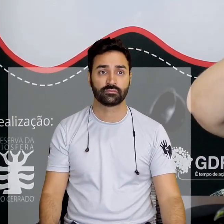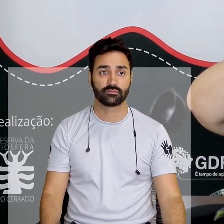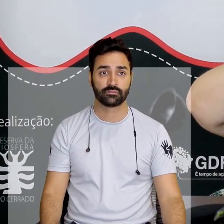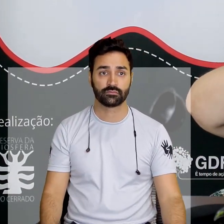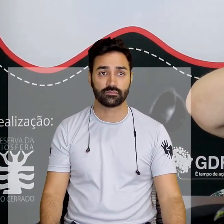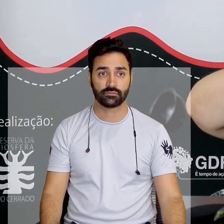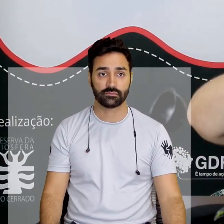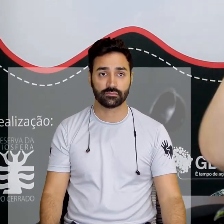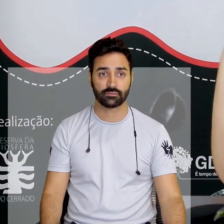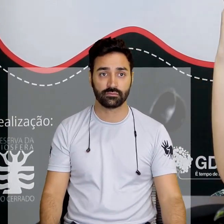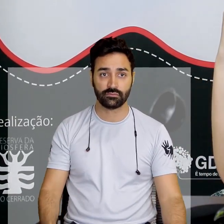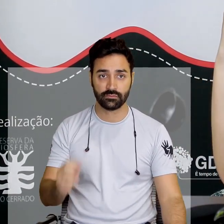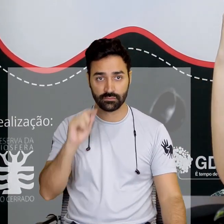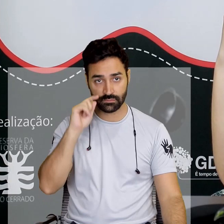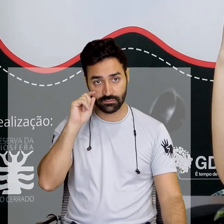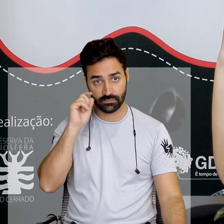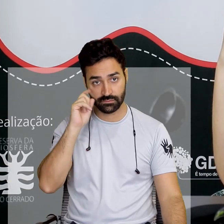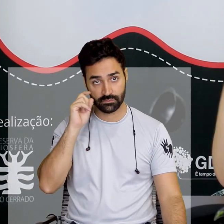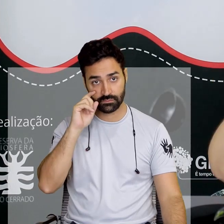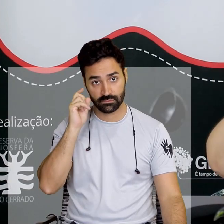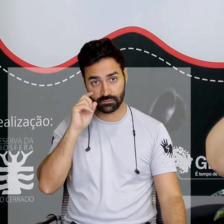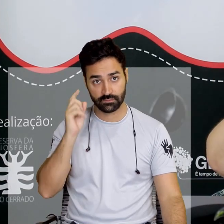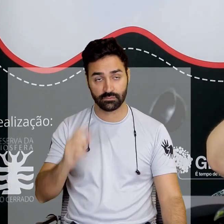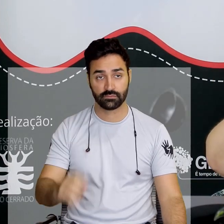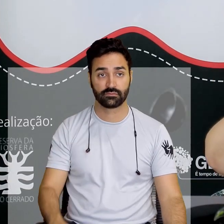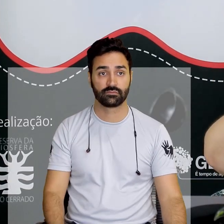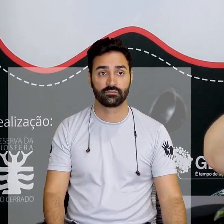parece o 5. Manhã.